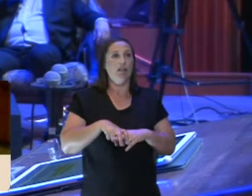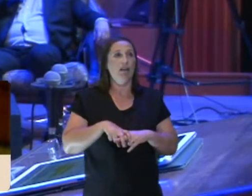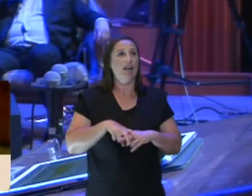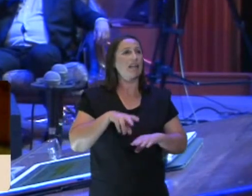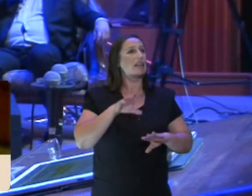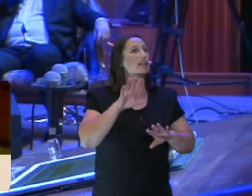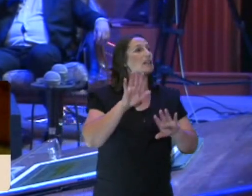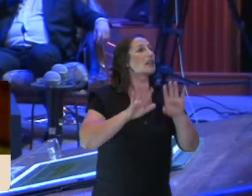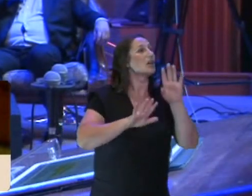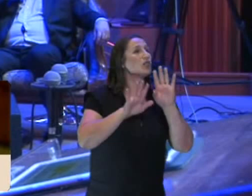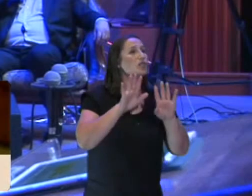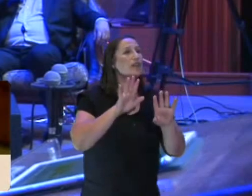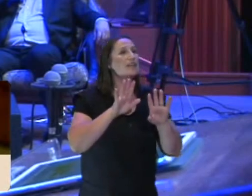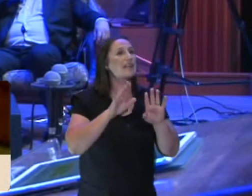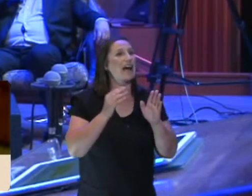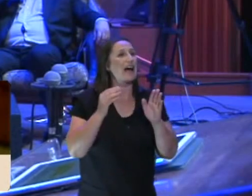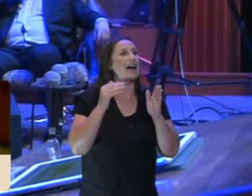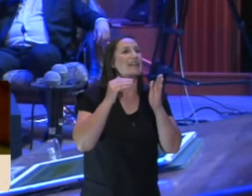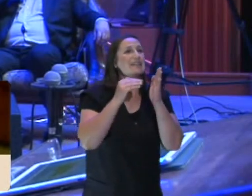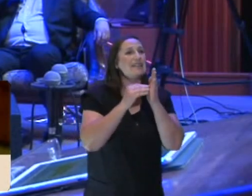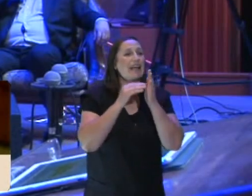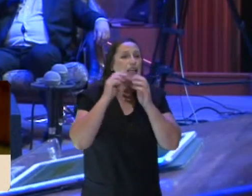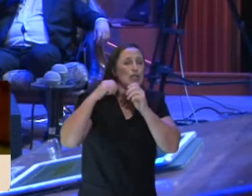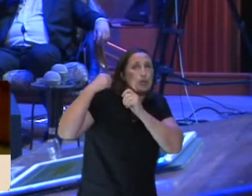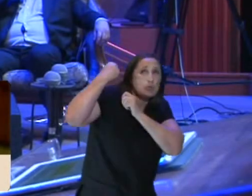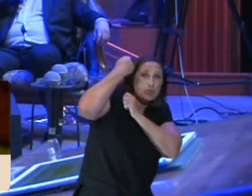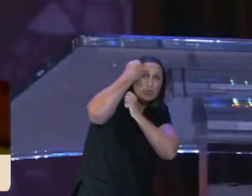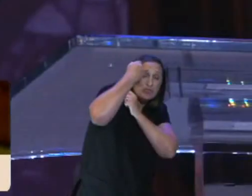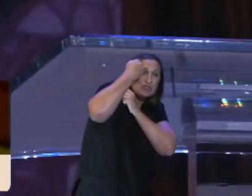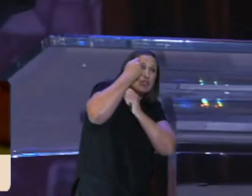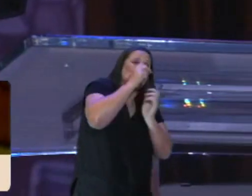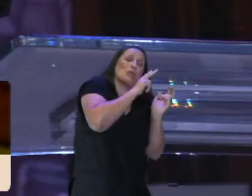coberta, o Senhor tem uma palavra para você. Você que está